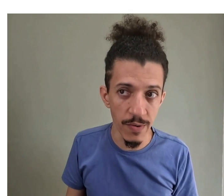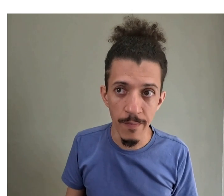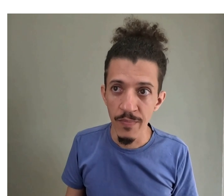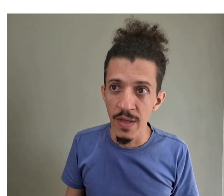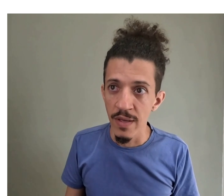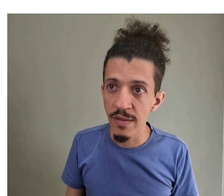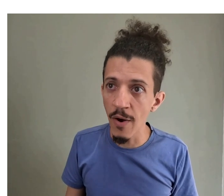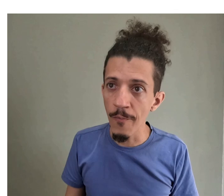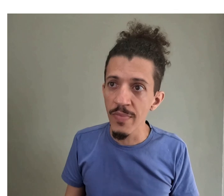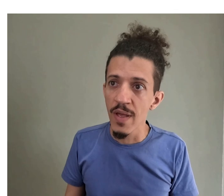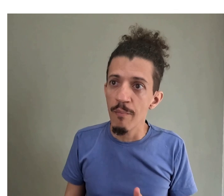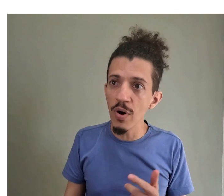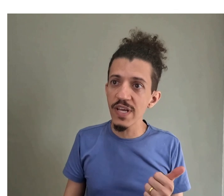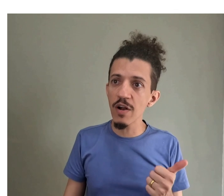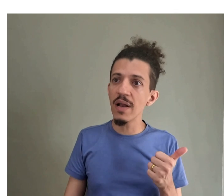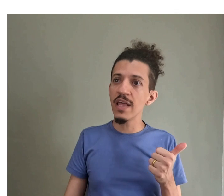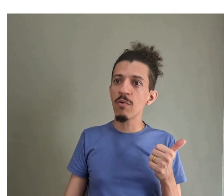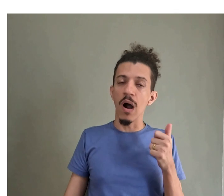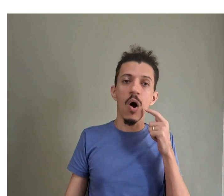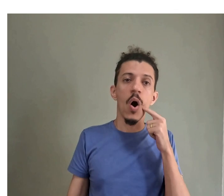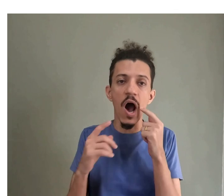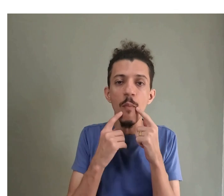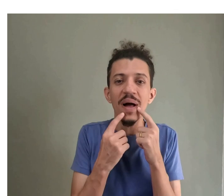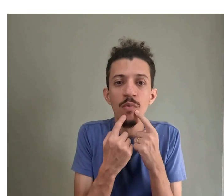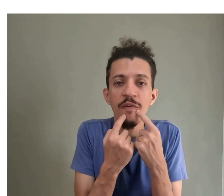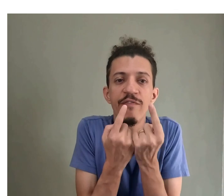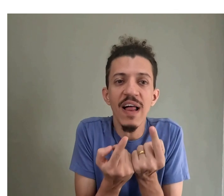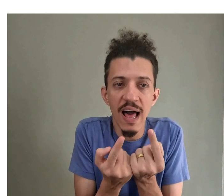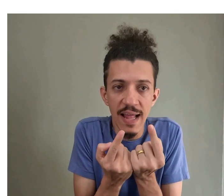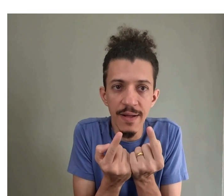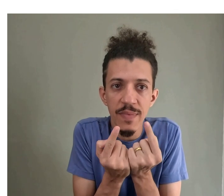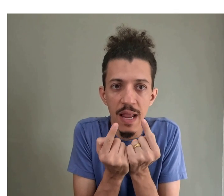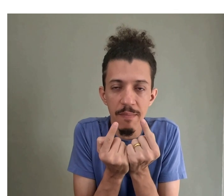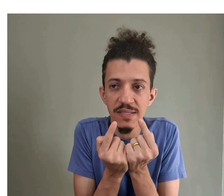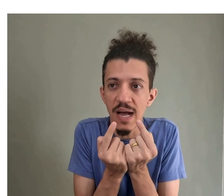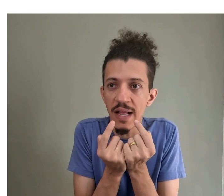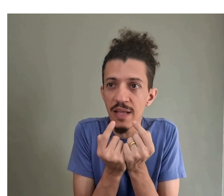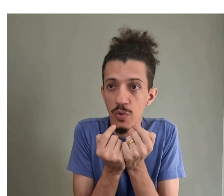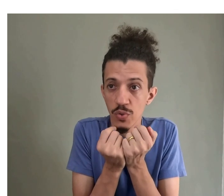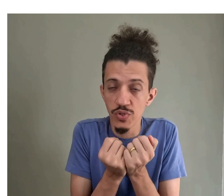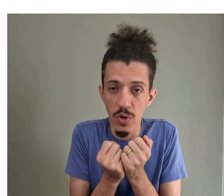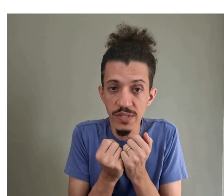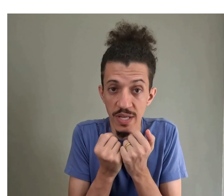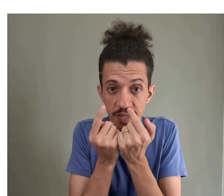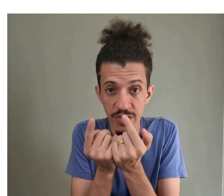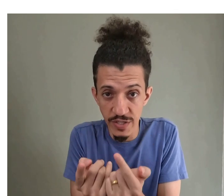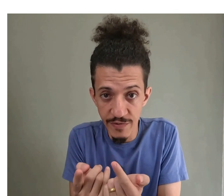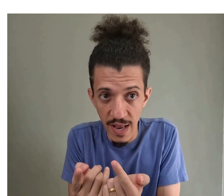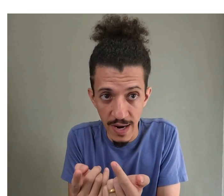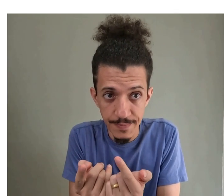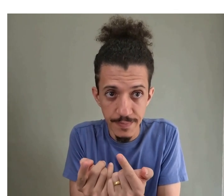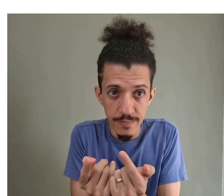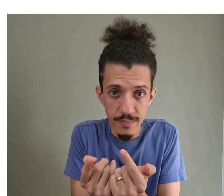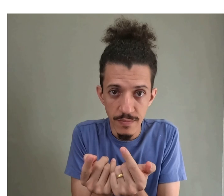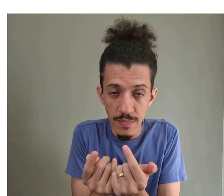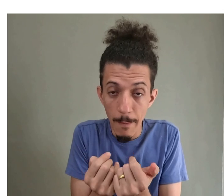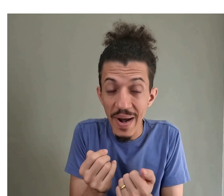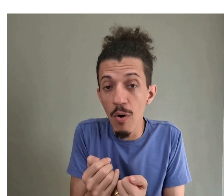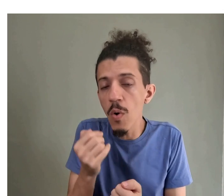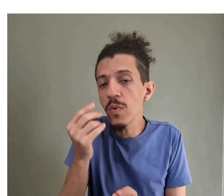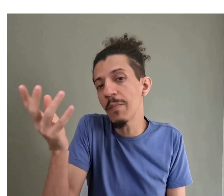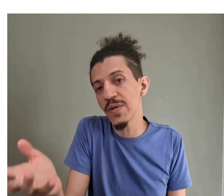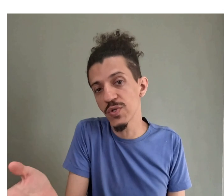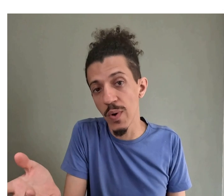sons. Então, por ser uma língua oral, uma língua falada, ela é baseada nos sons que a gente fala.